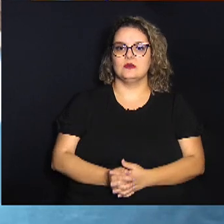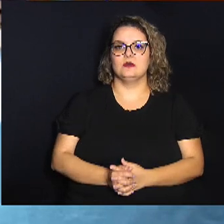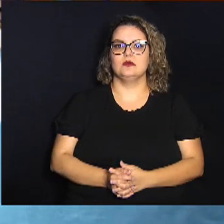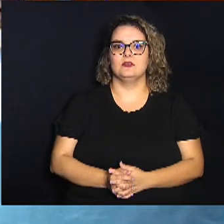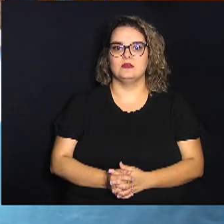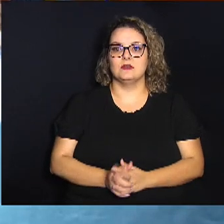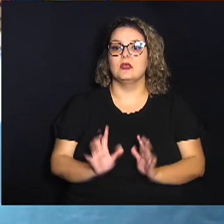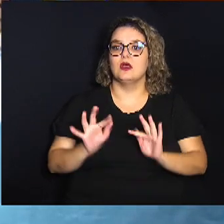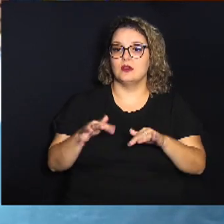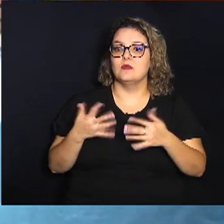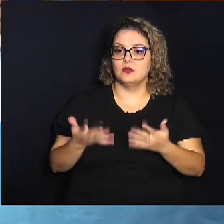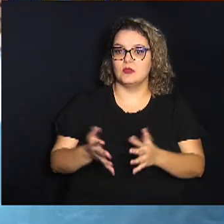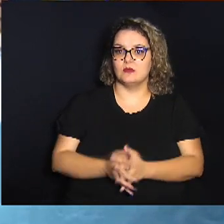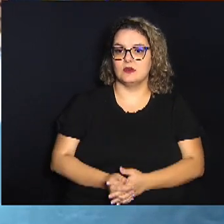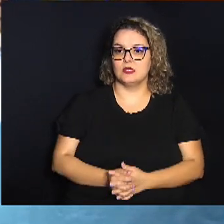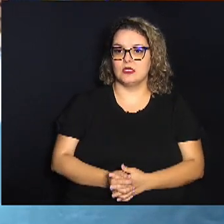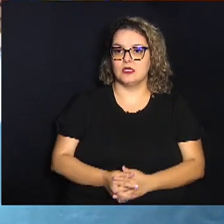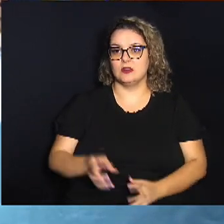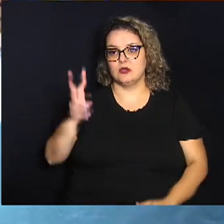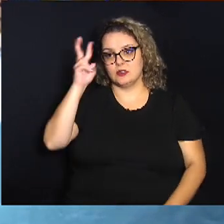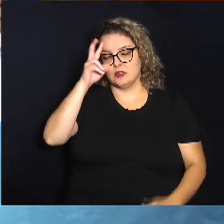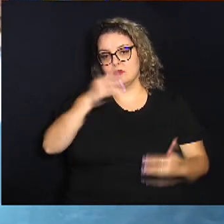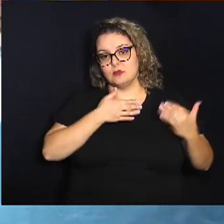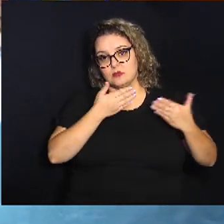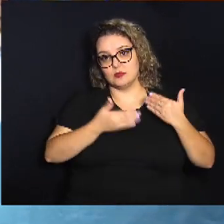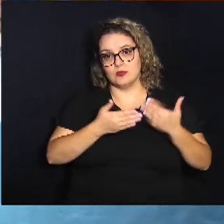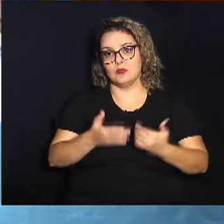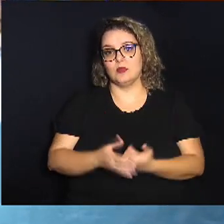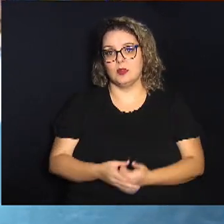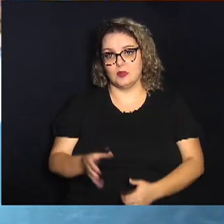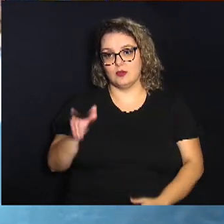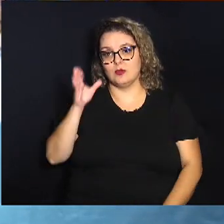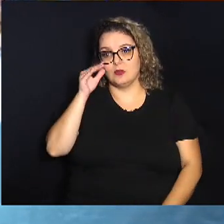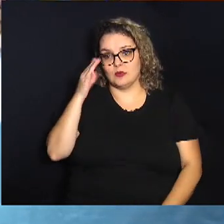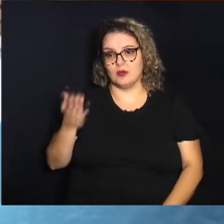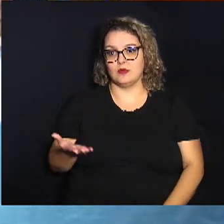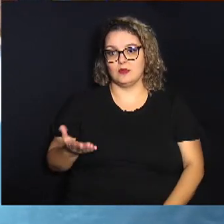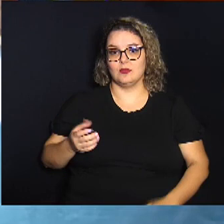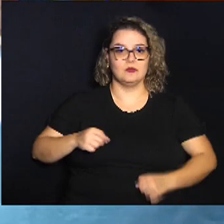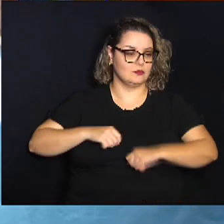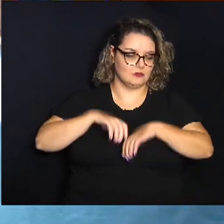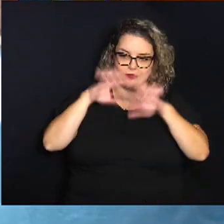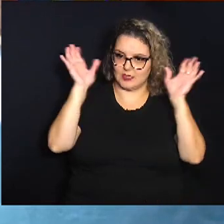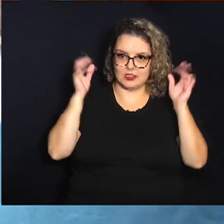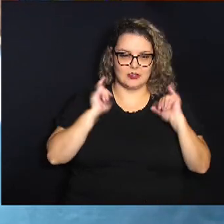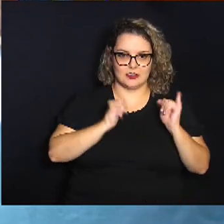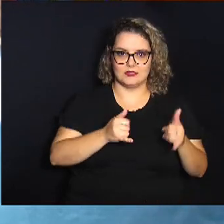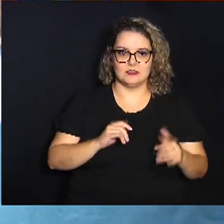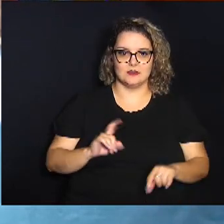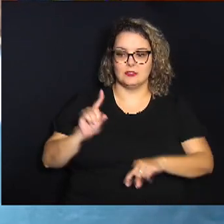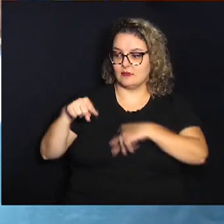que por fim, era uma história até curiosa, jogou tudo para o alto, né, estava numa